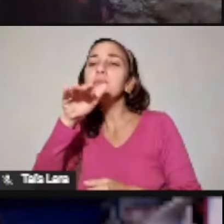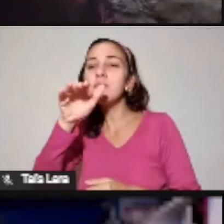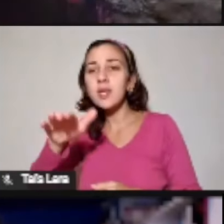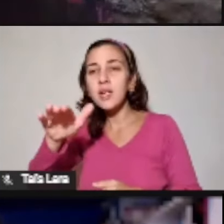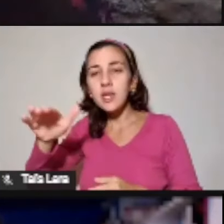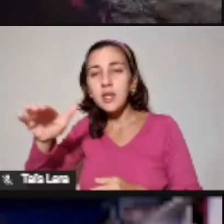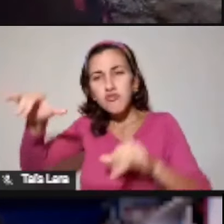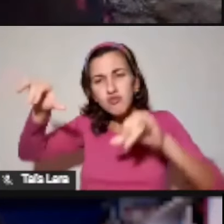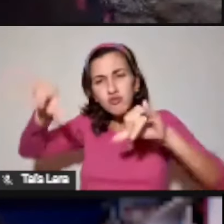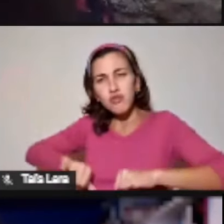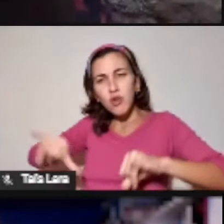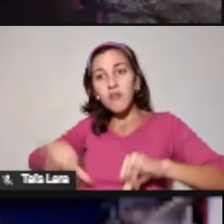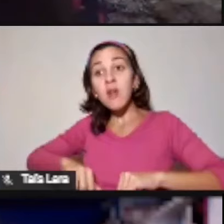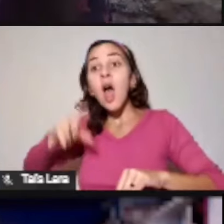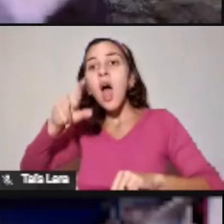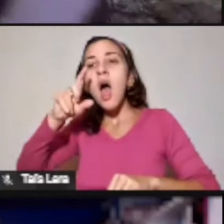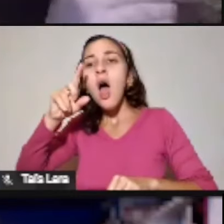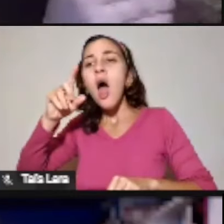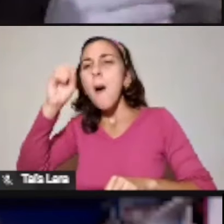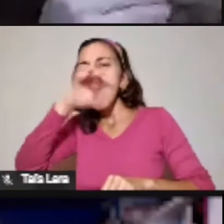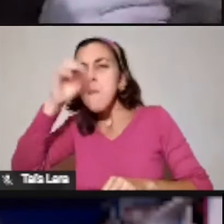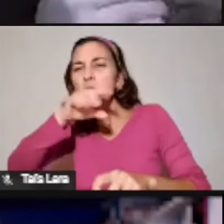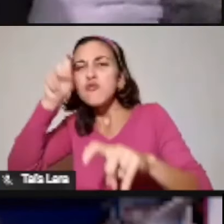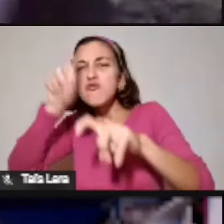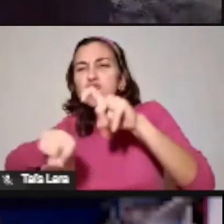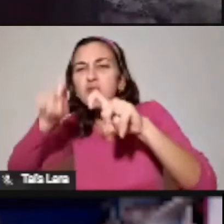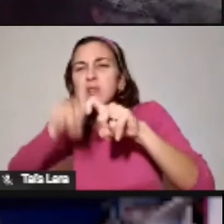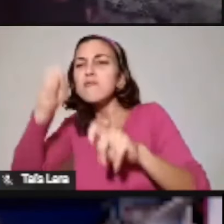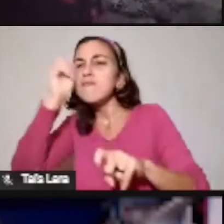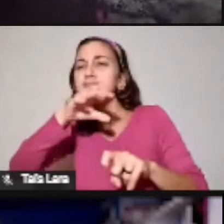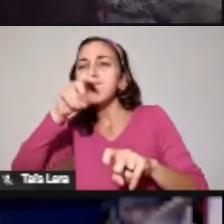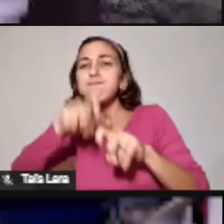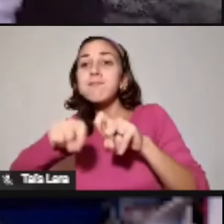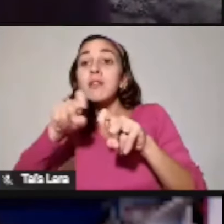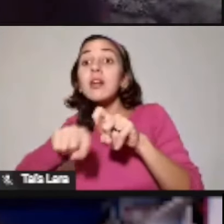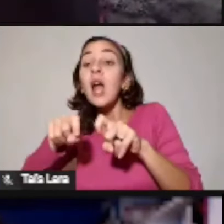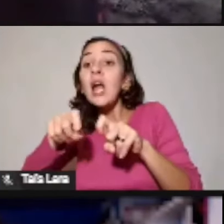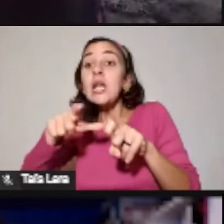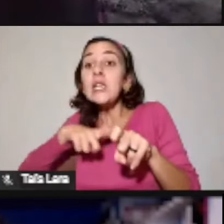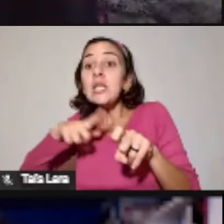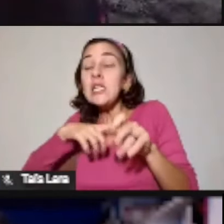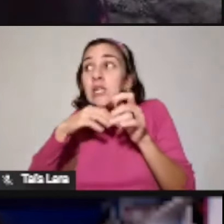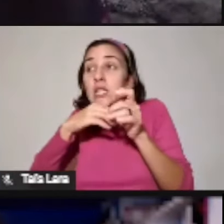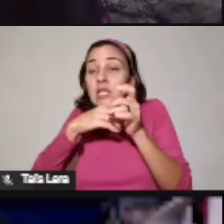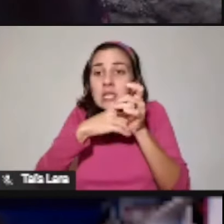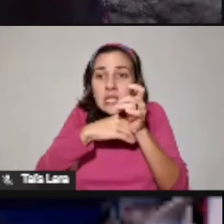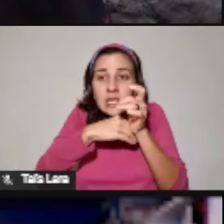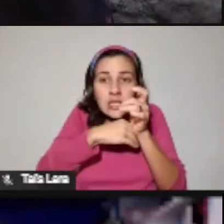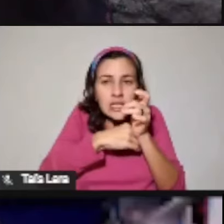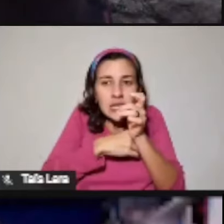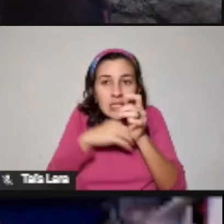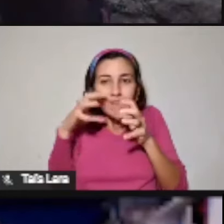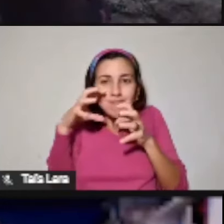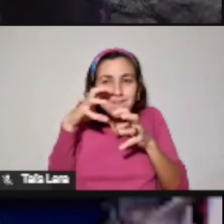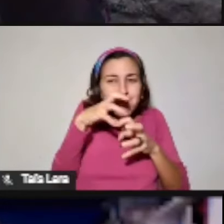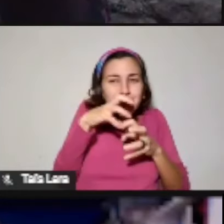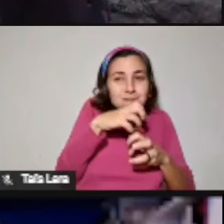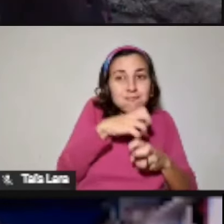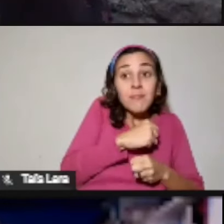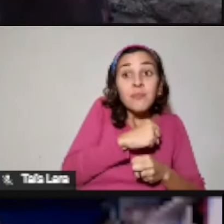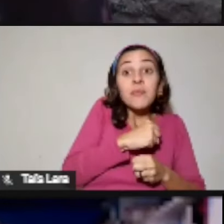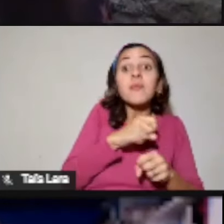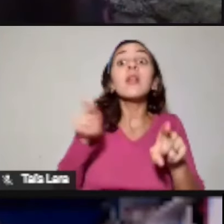sofre violência sexual, por exemplo, ela tende a não contar. As crianças que apanham, elas guardam mais o segredo. Então, imagine uma